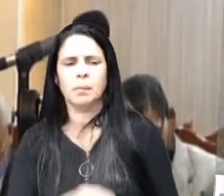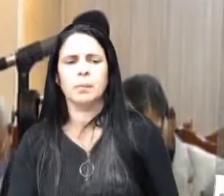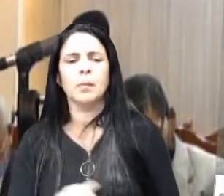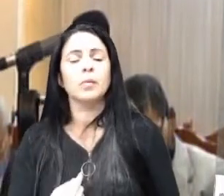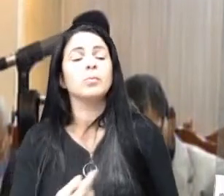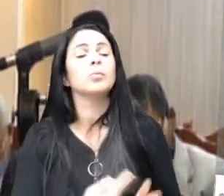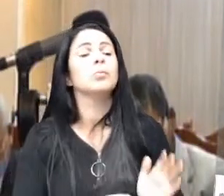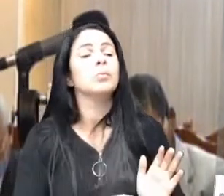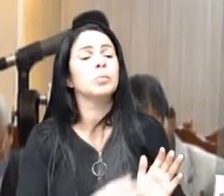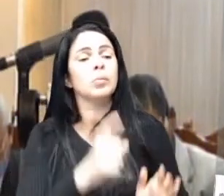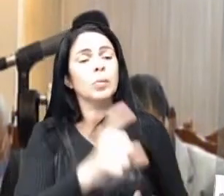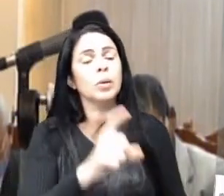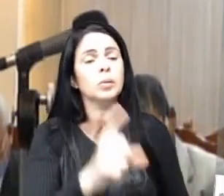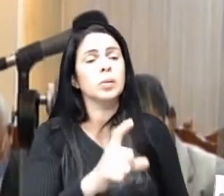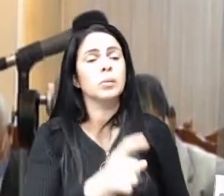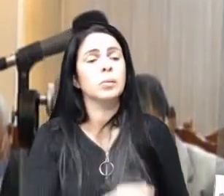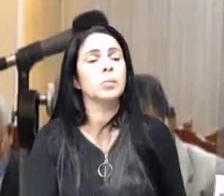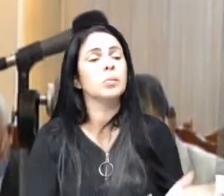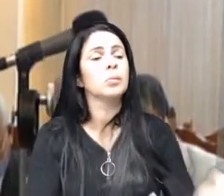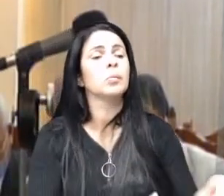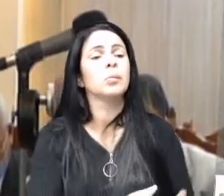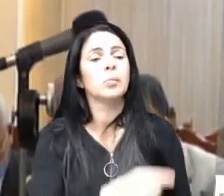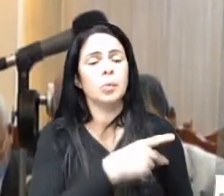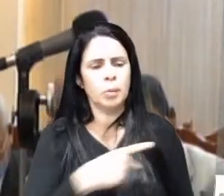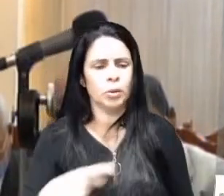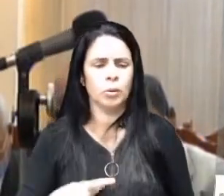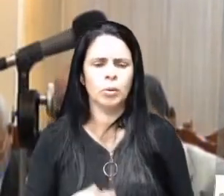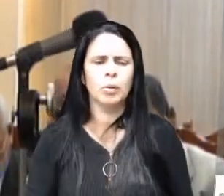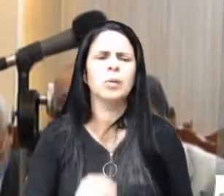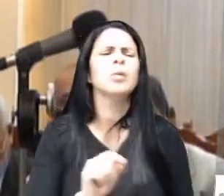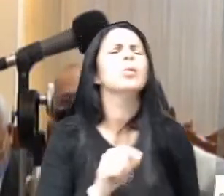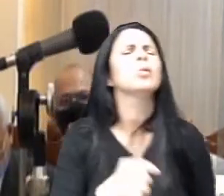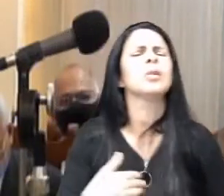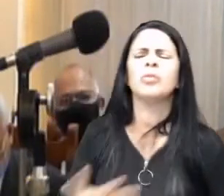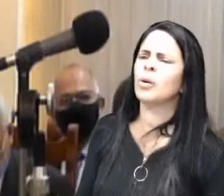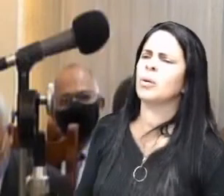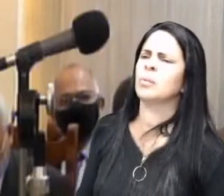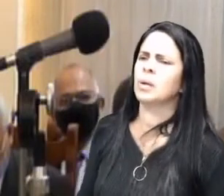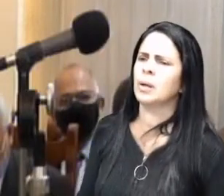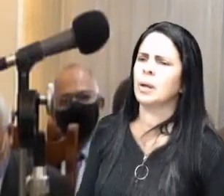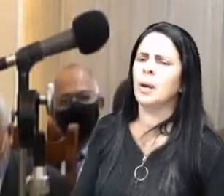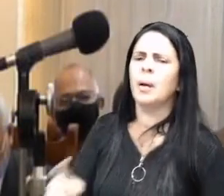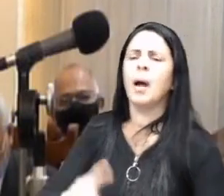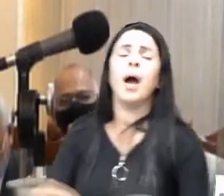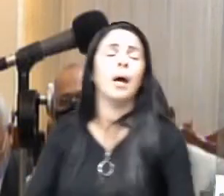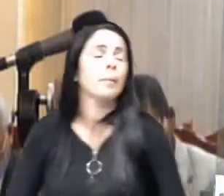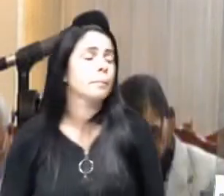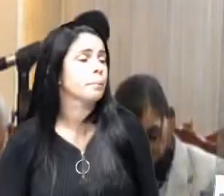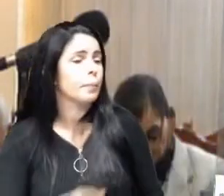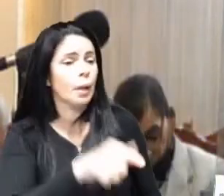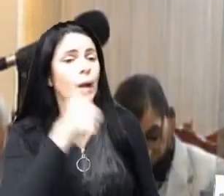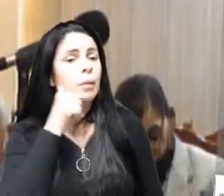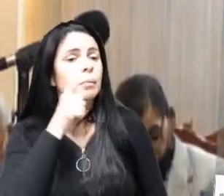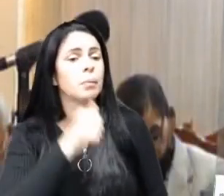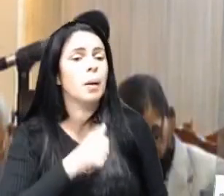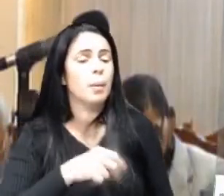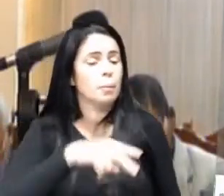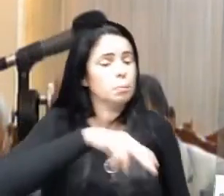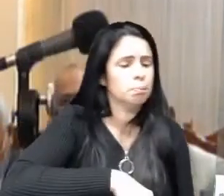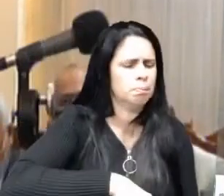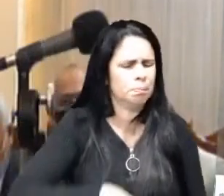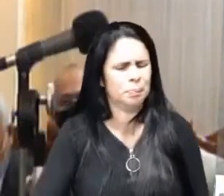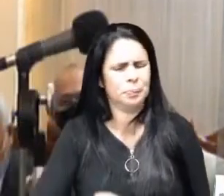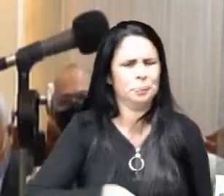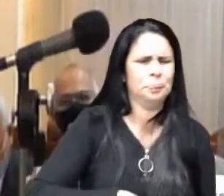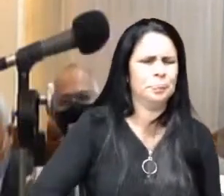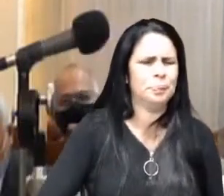pastor. Já deu para mim. E o que foi, irmã? Porque a irmã pisou no meu pé. Porque a